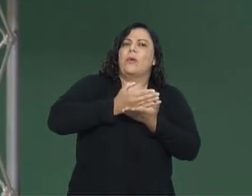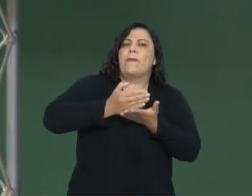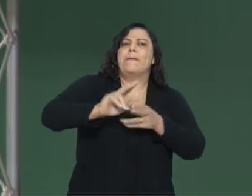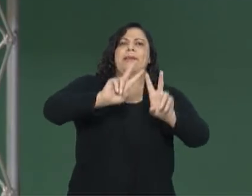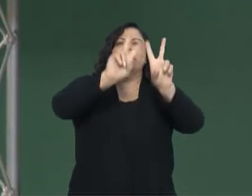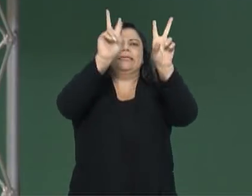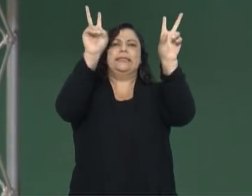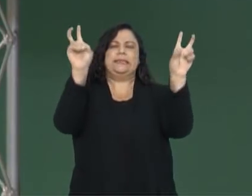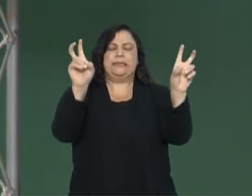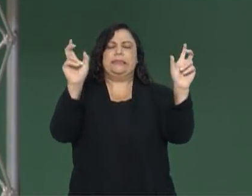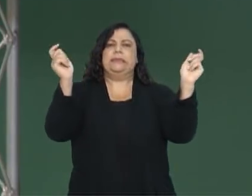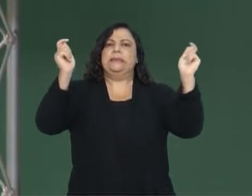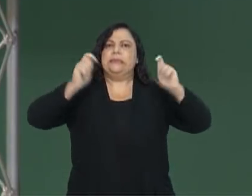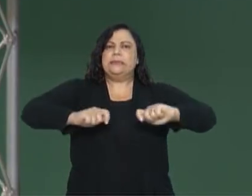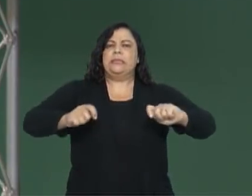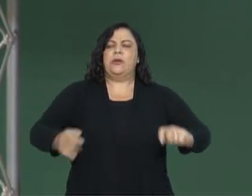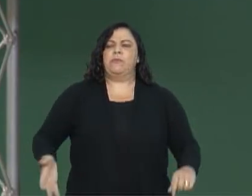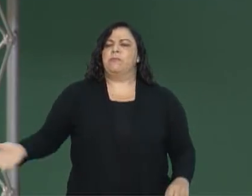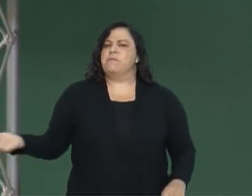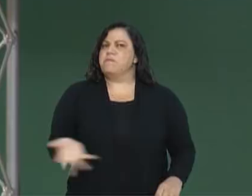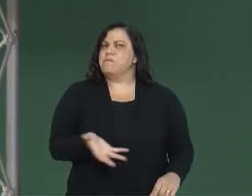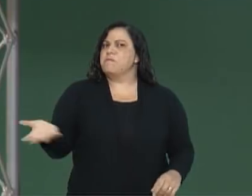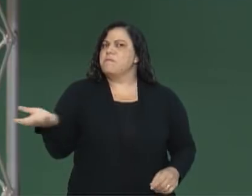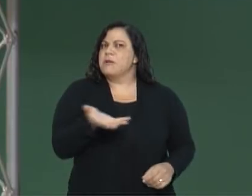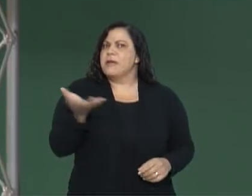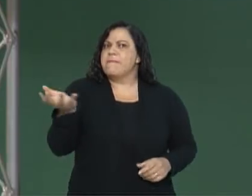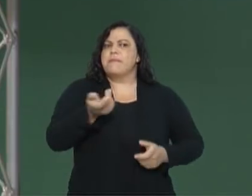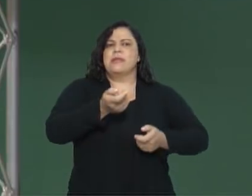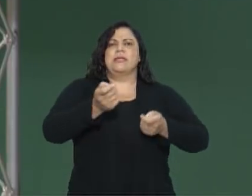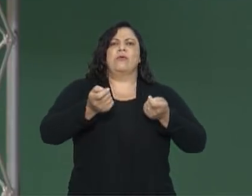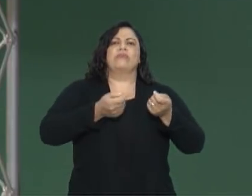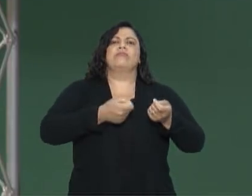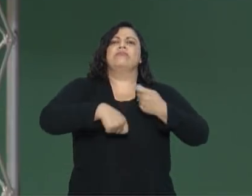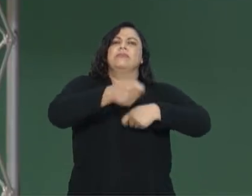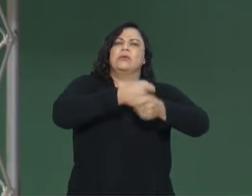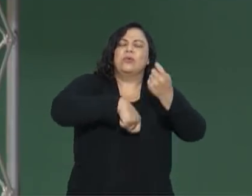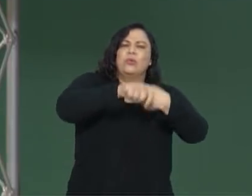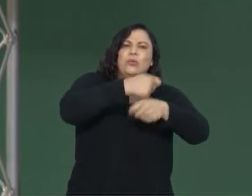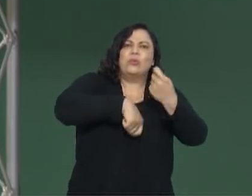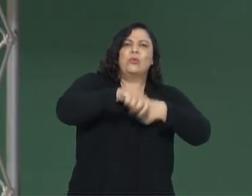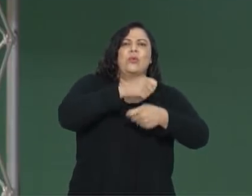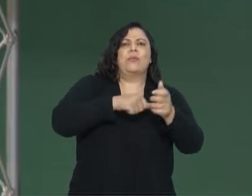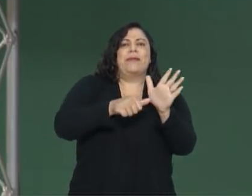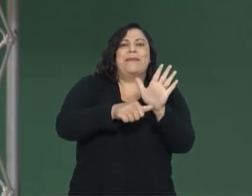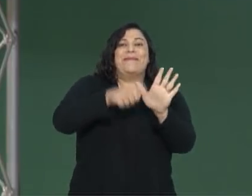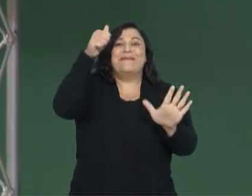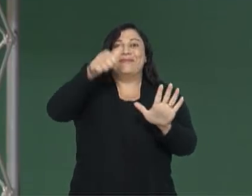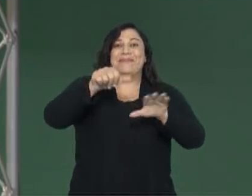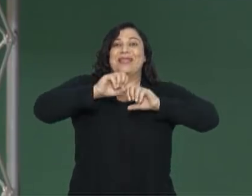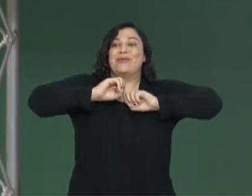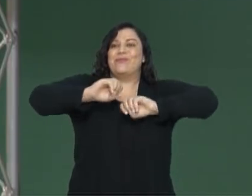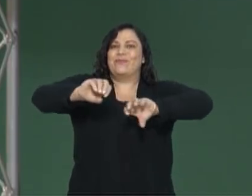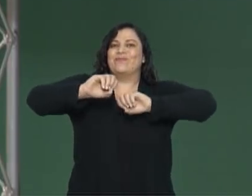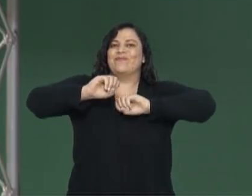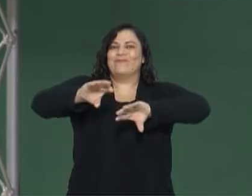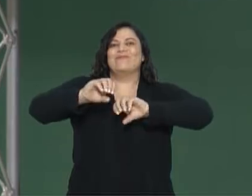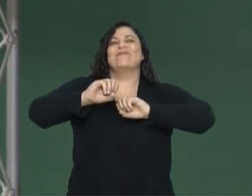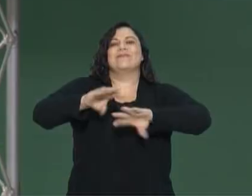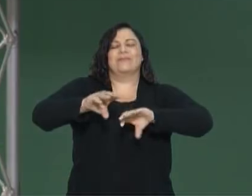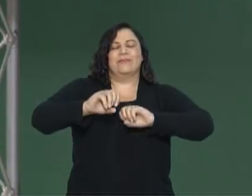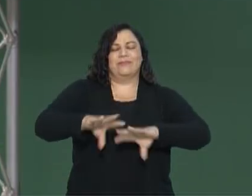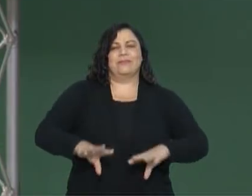pela agressividade econômica. Mas primeiro, ensino. Gasta-se em ensino.